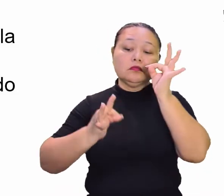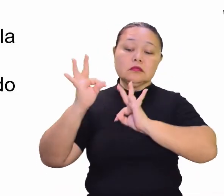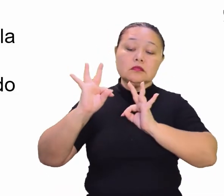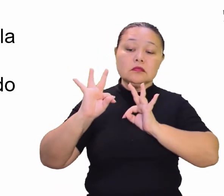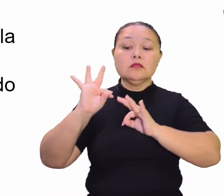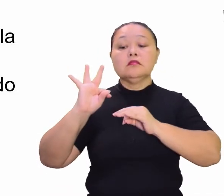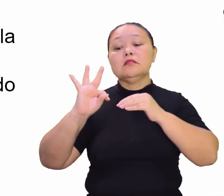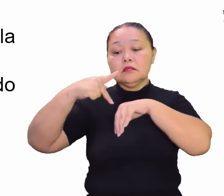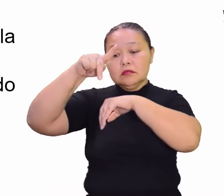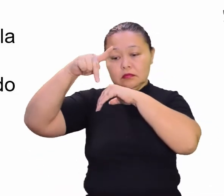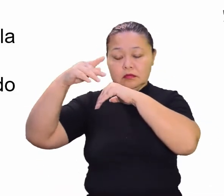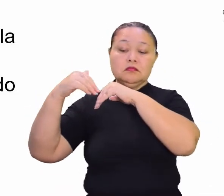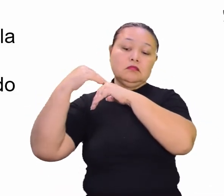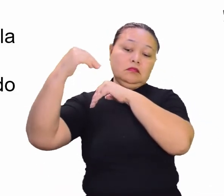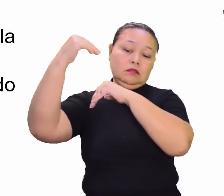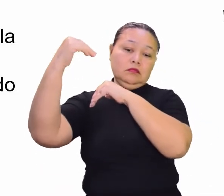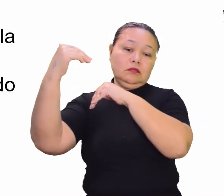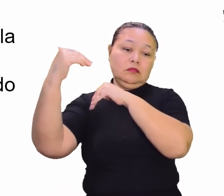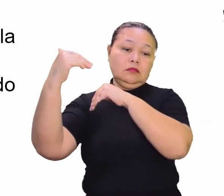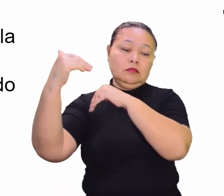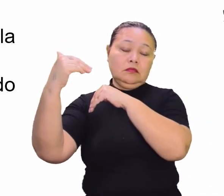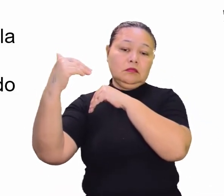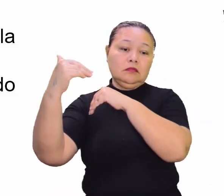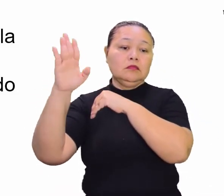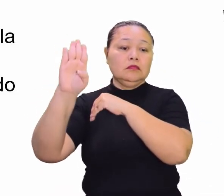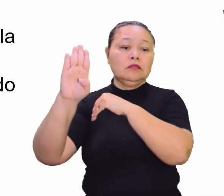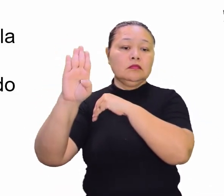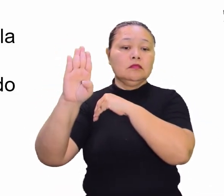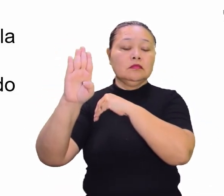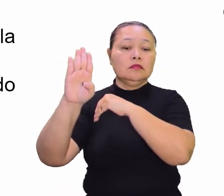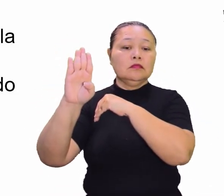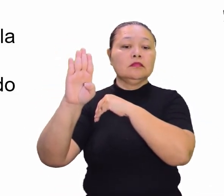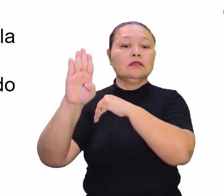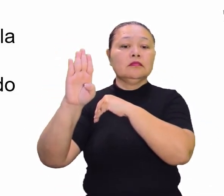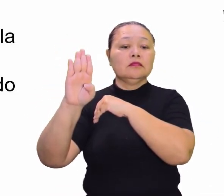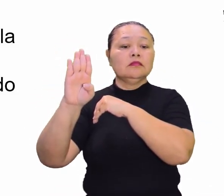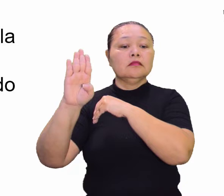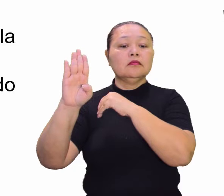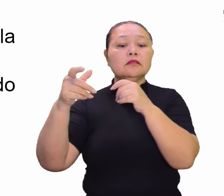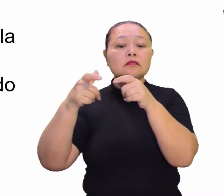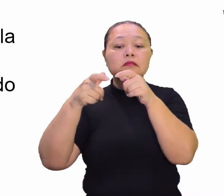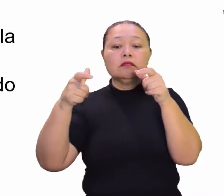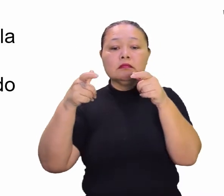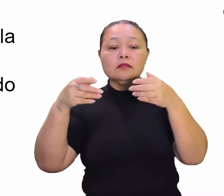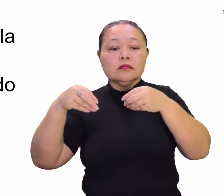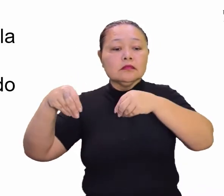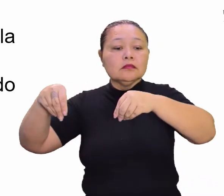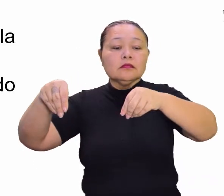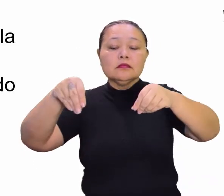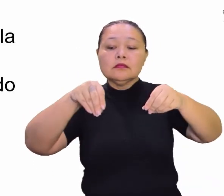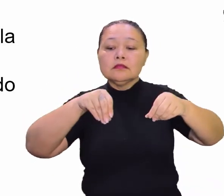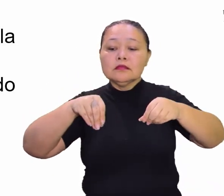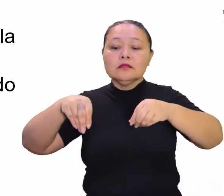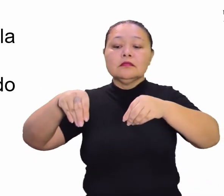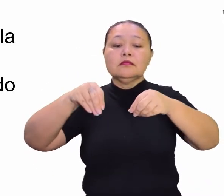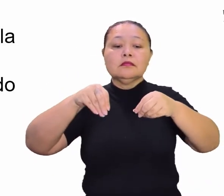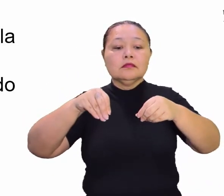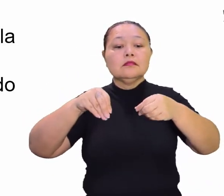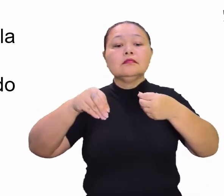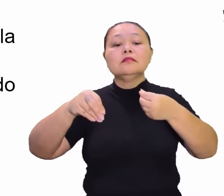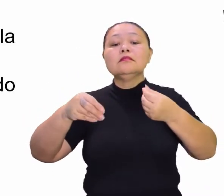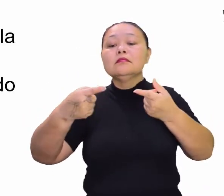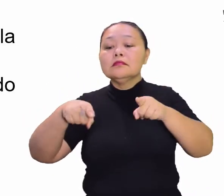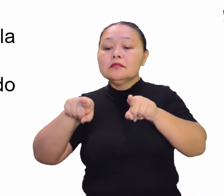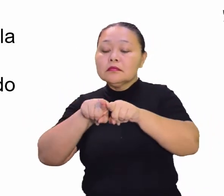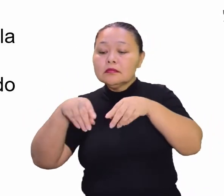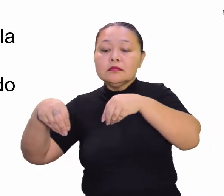países desenvolvidos. B, o que está falando? A enorme concentração de terras em